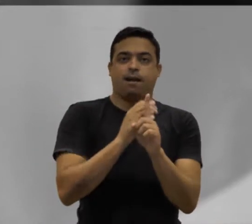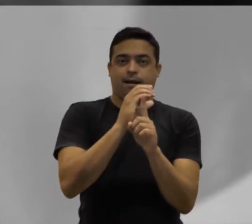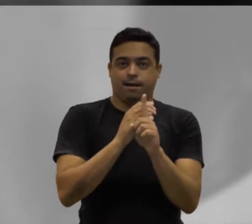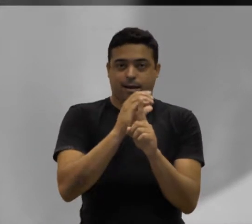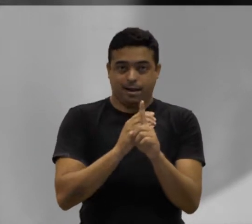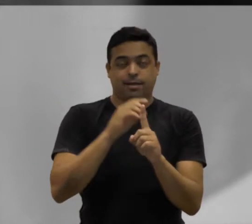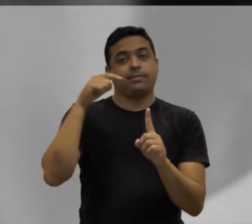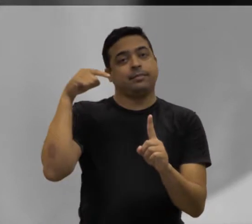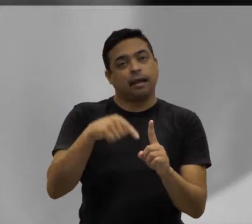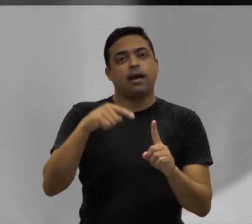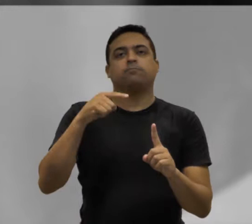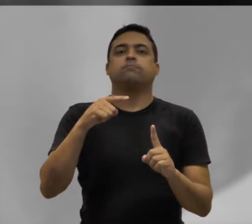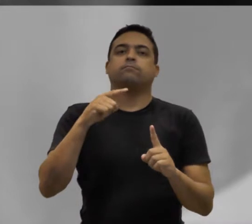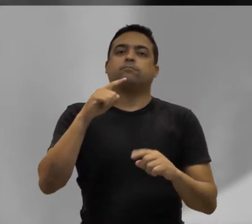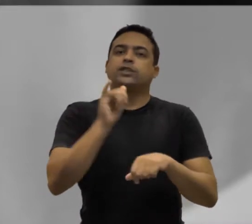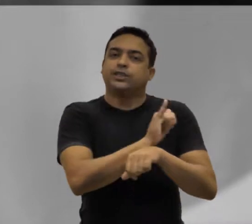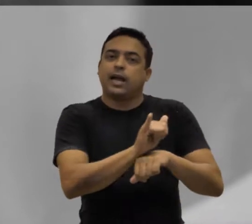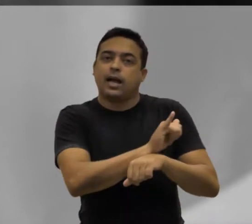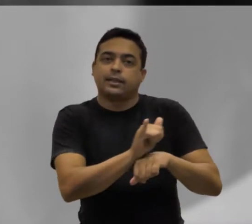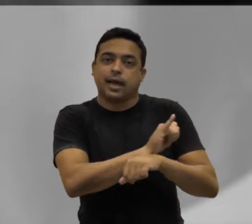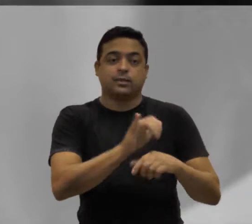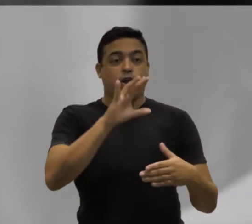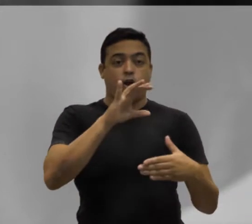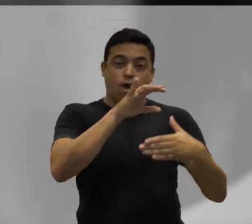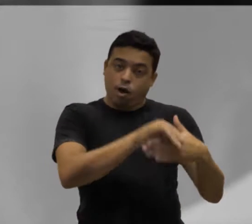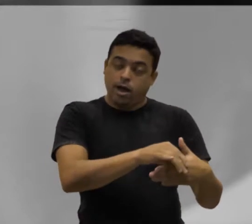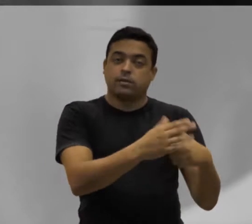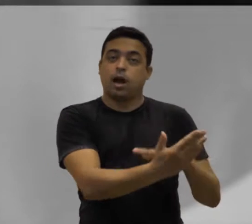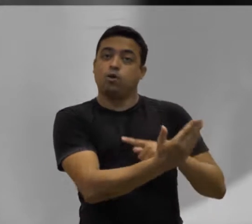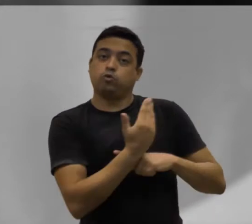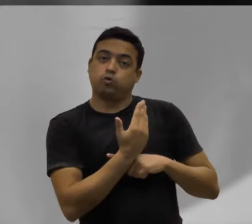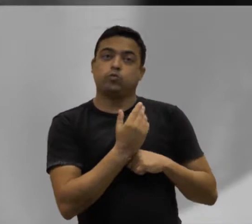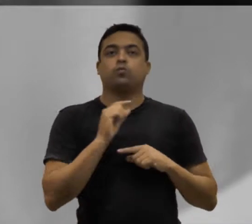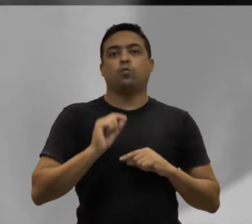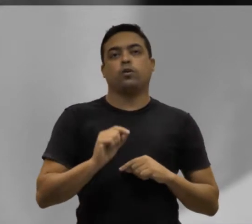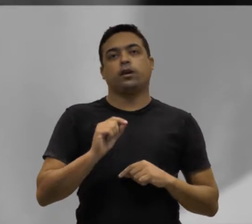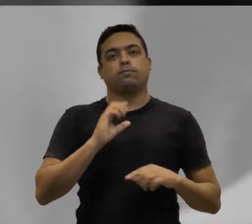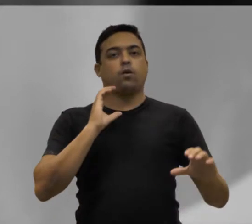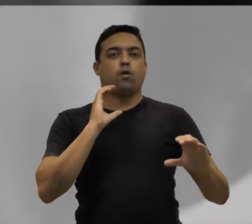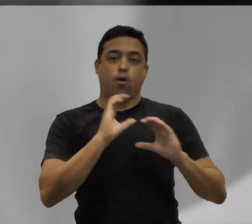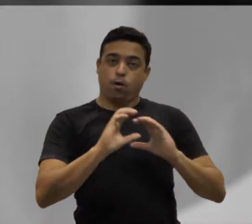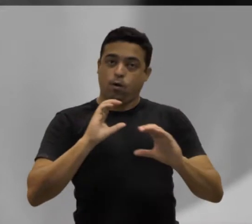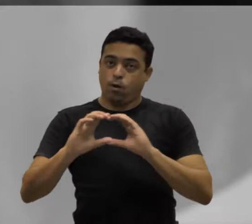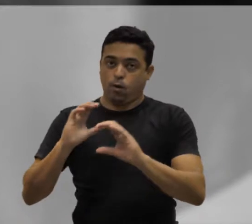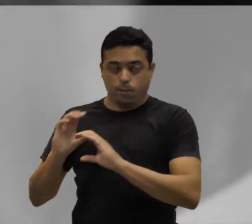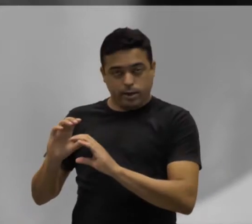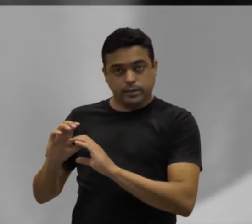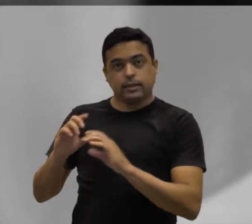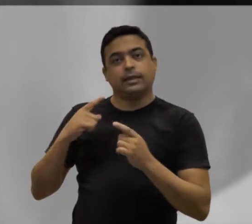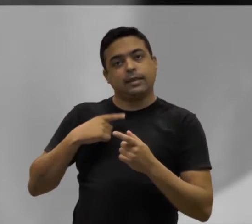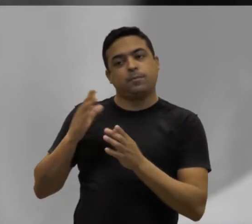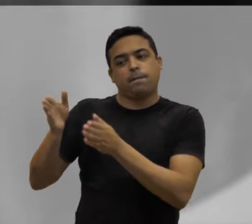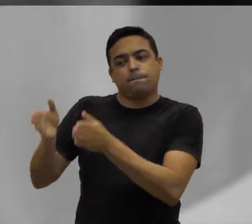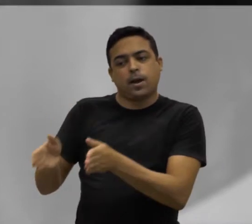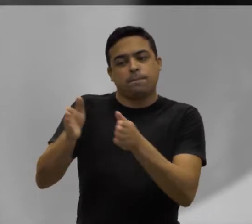Calendário é um recurso composto de materiais concretos que possibilitam o processo de comunicação ou